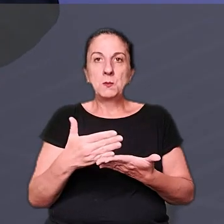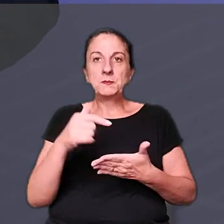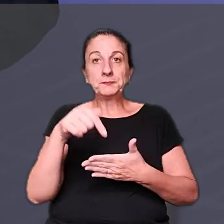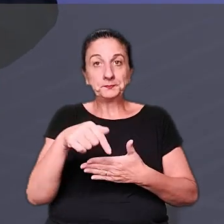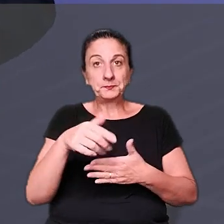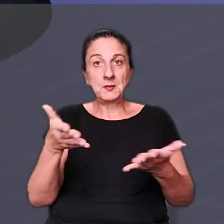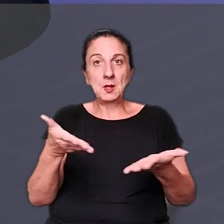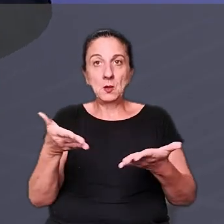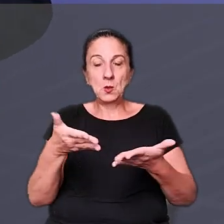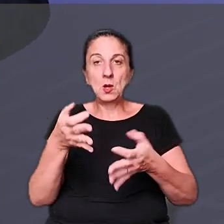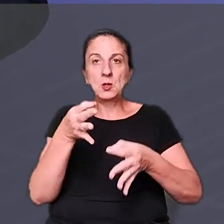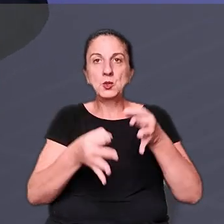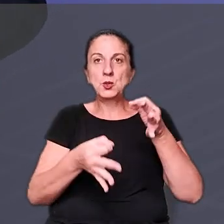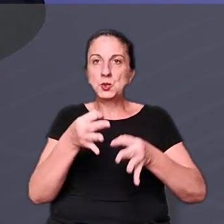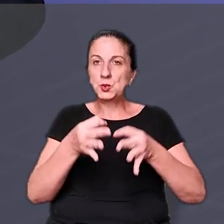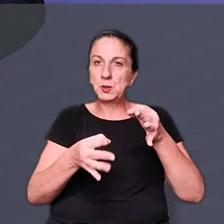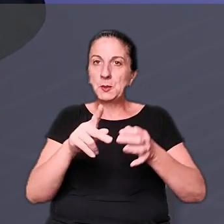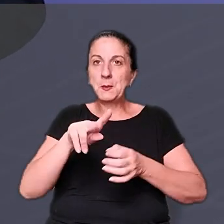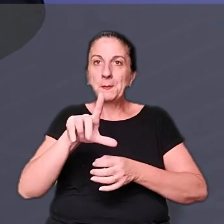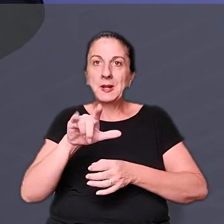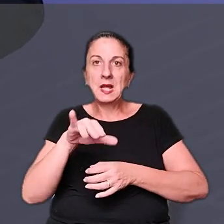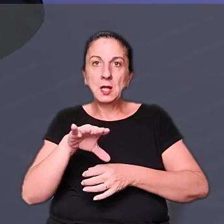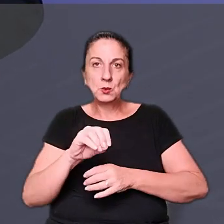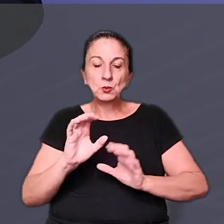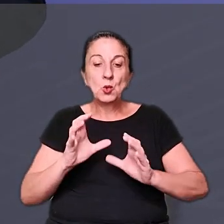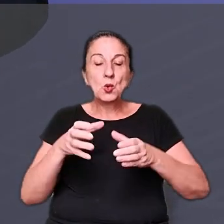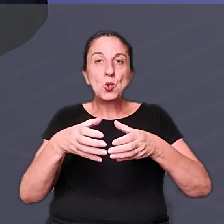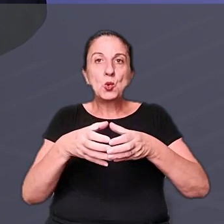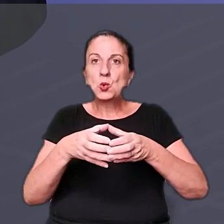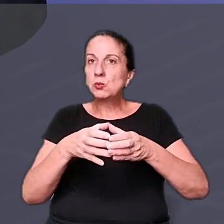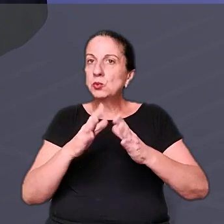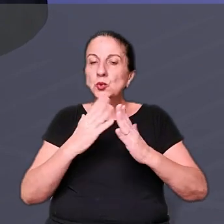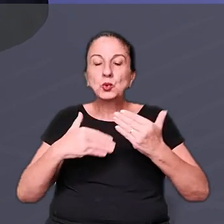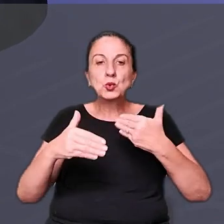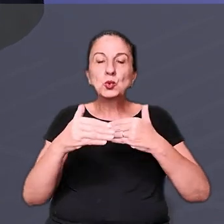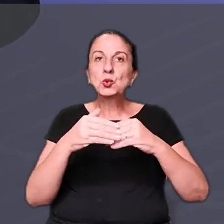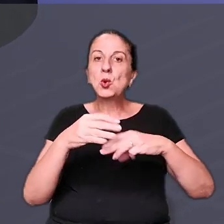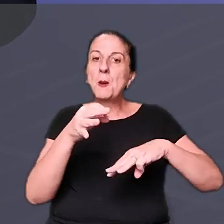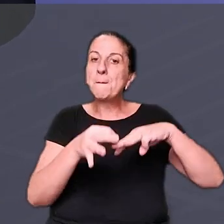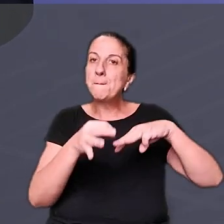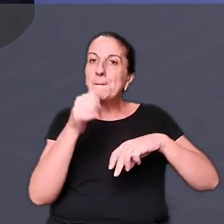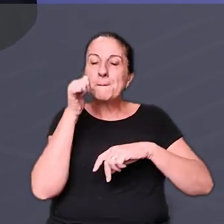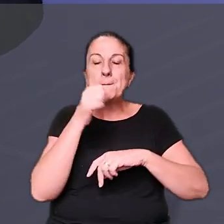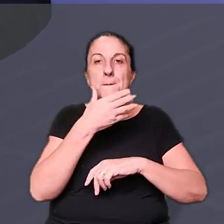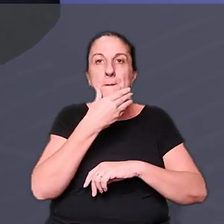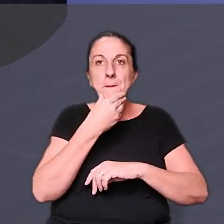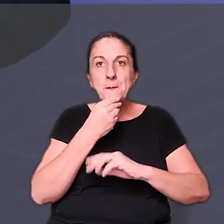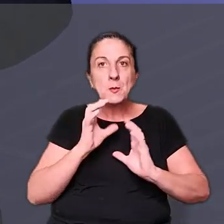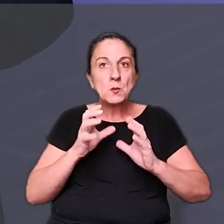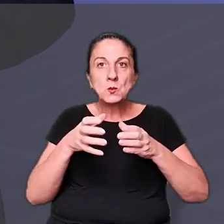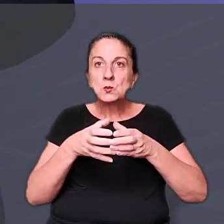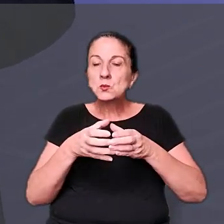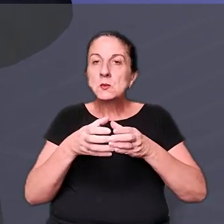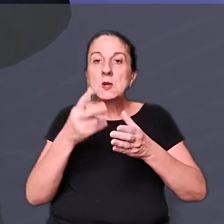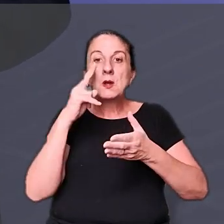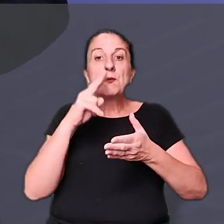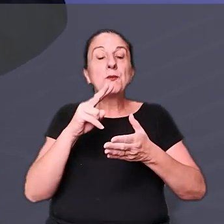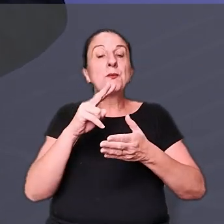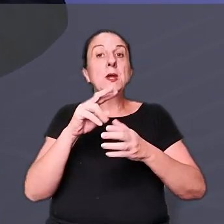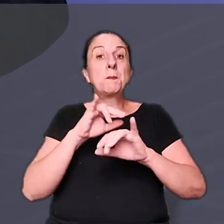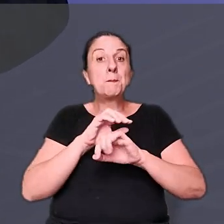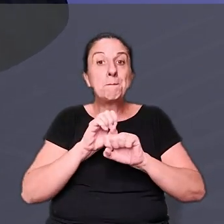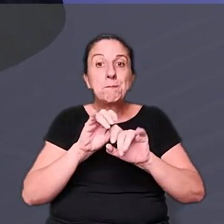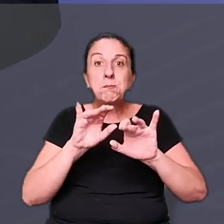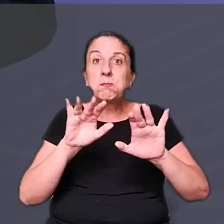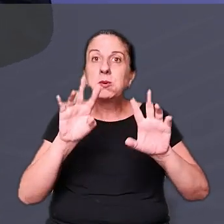Nós começamos esta edição com um julgamento do Pleno do TST. O órgão reúne todas as ministras e todos os ministros da Corte para avaliar